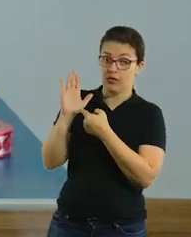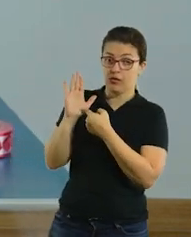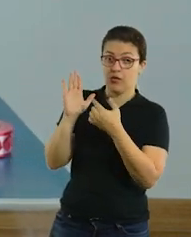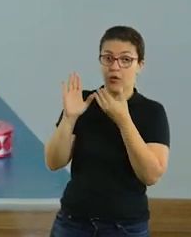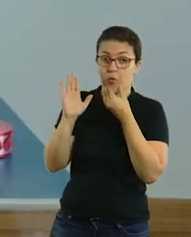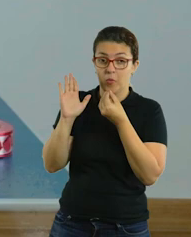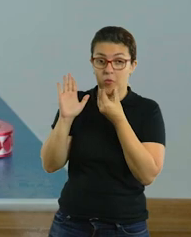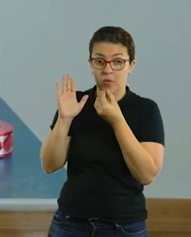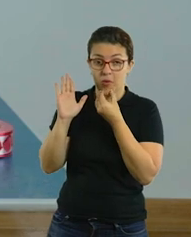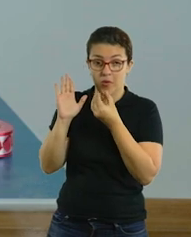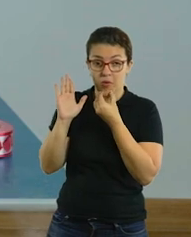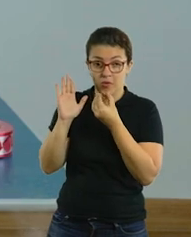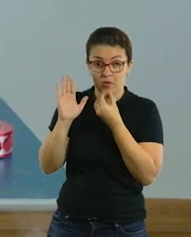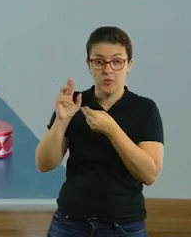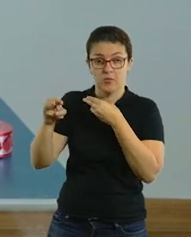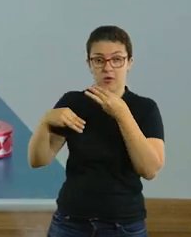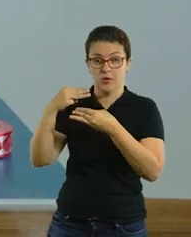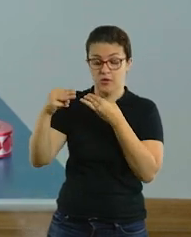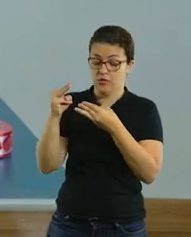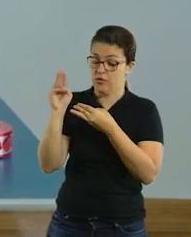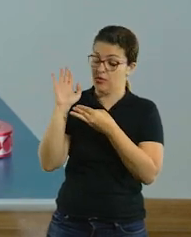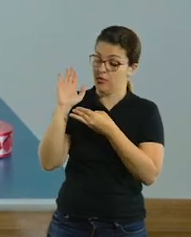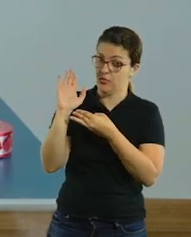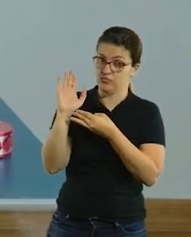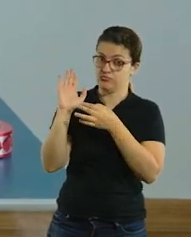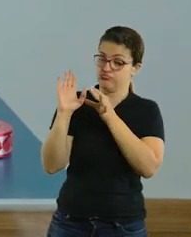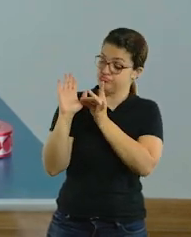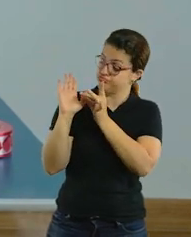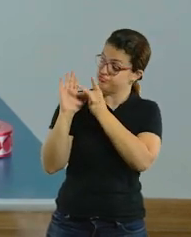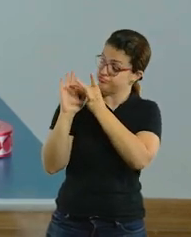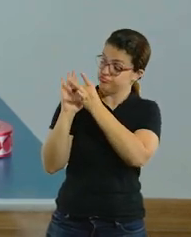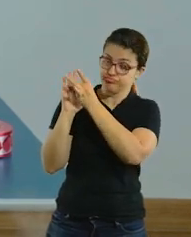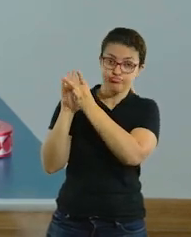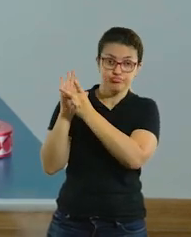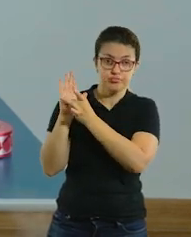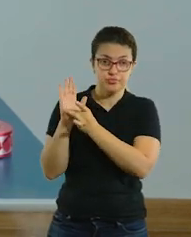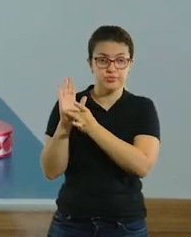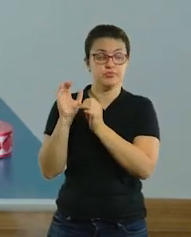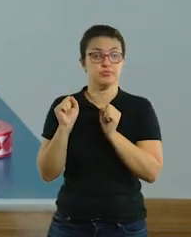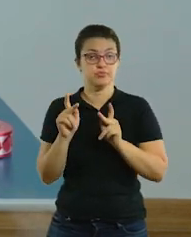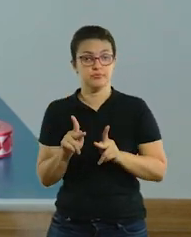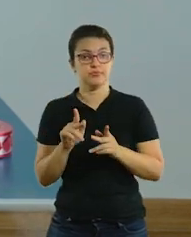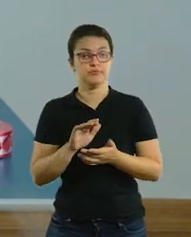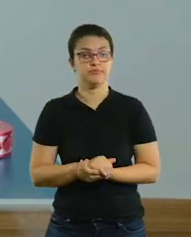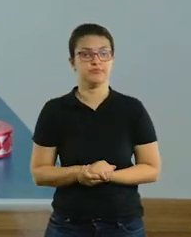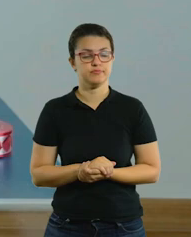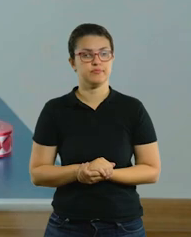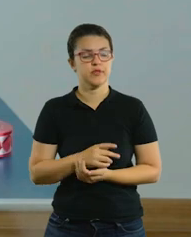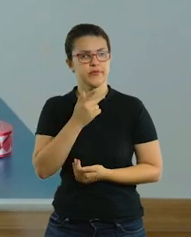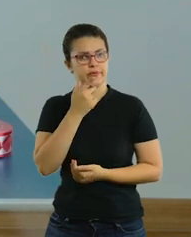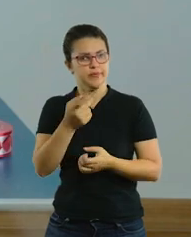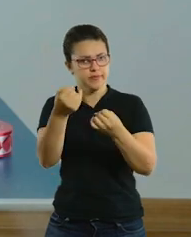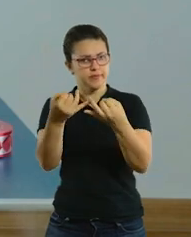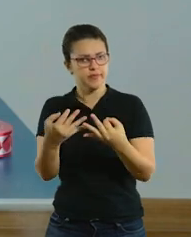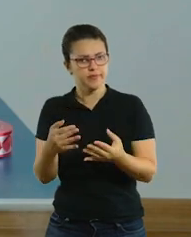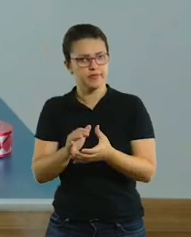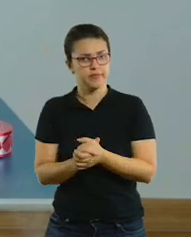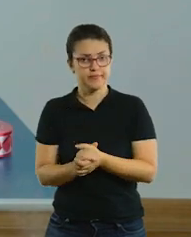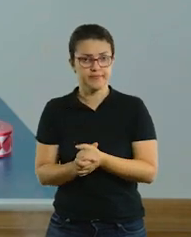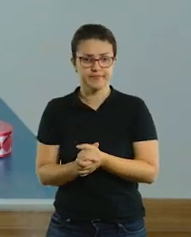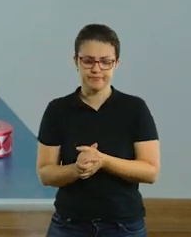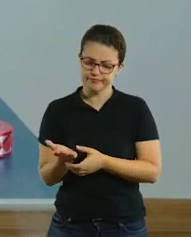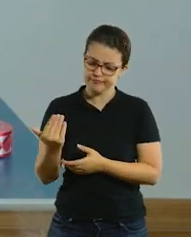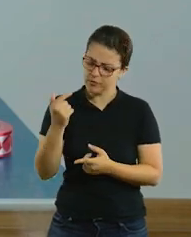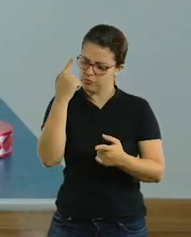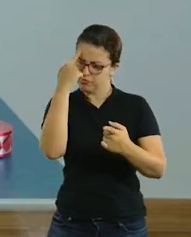cabelos com macarrão espaguete. Ok, vocês vão falar para a